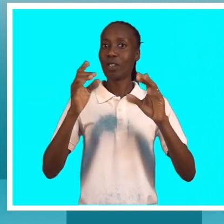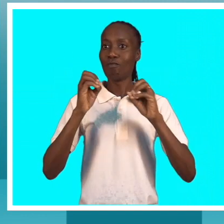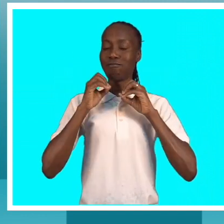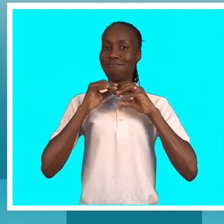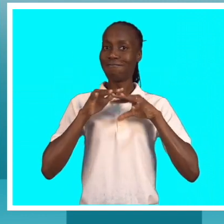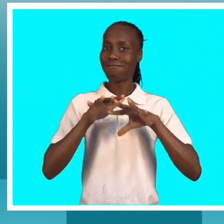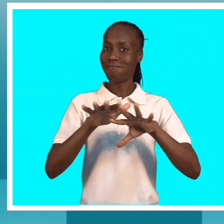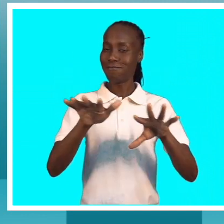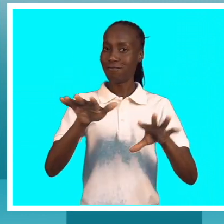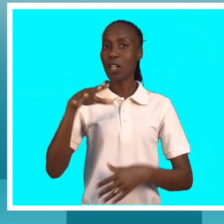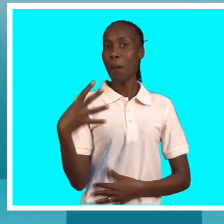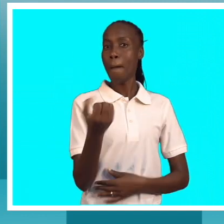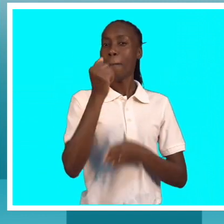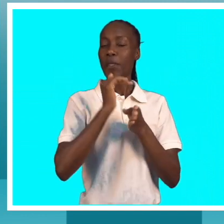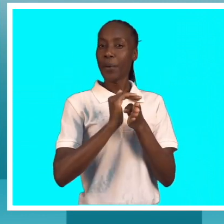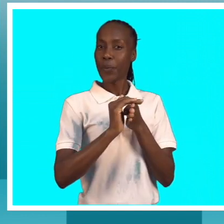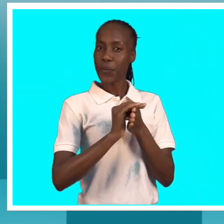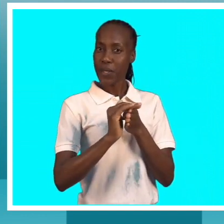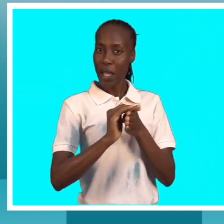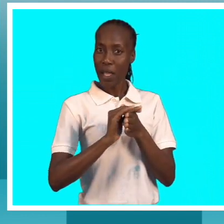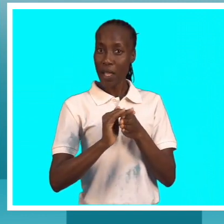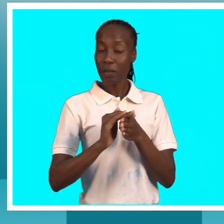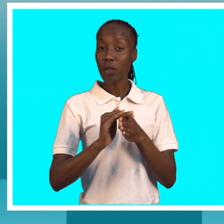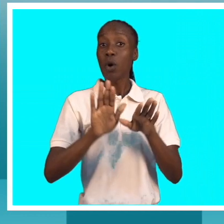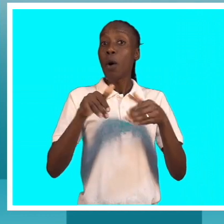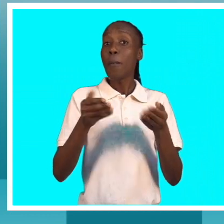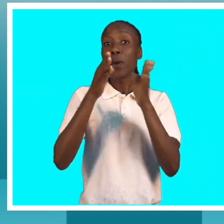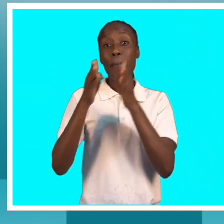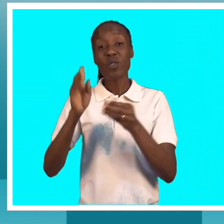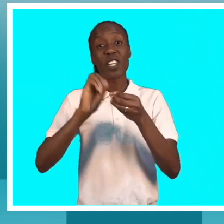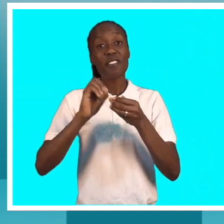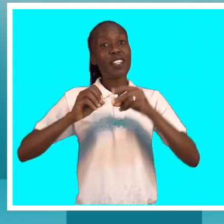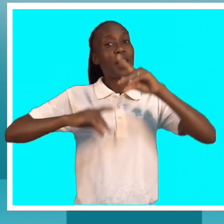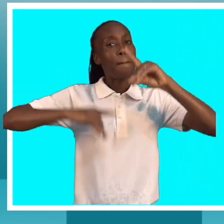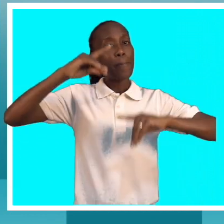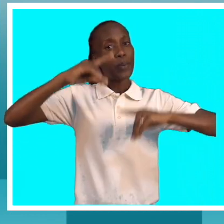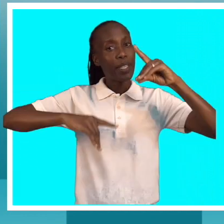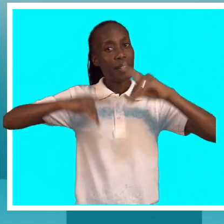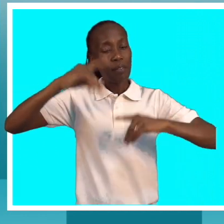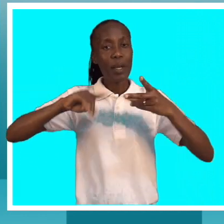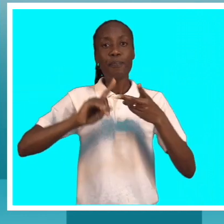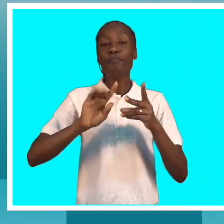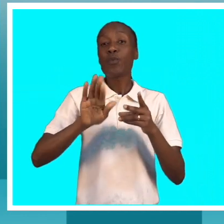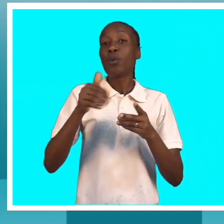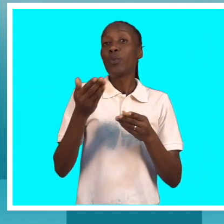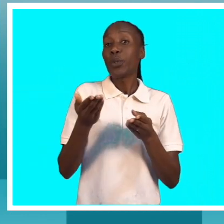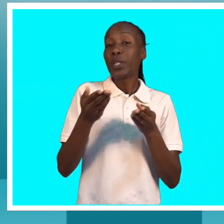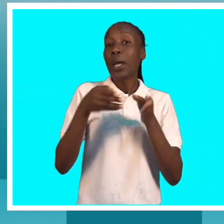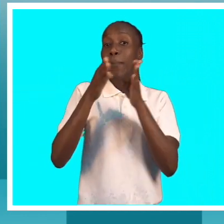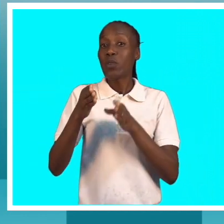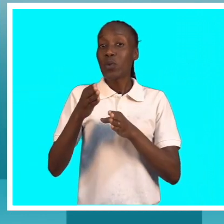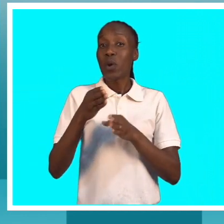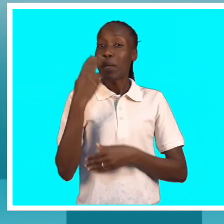e que seja usado por aquelas que fazem políticas, por aqueles que vão